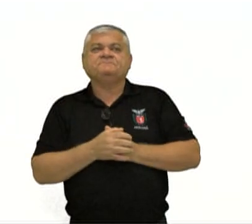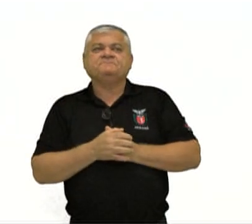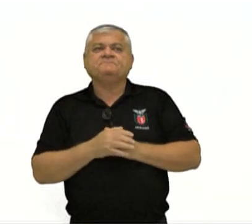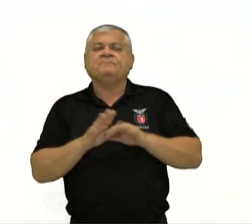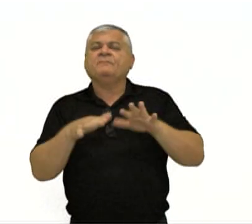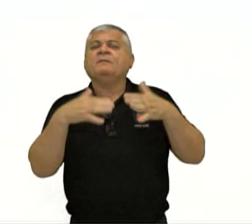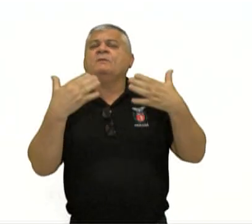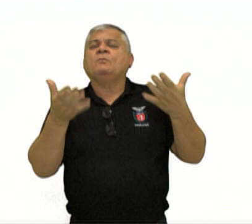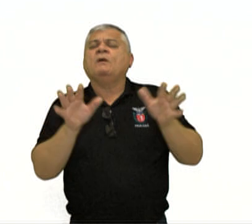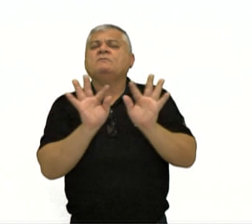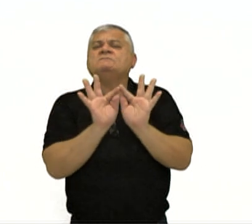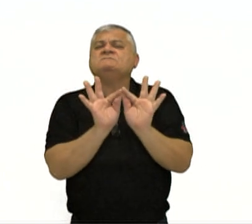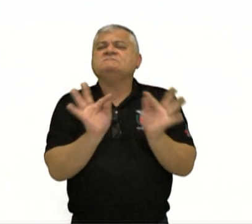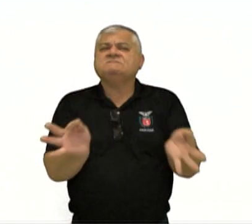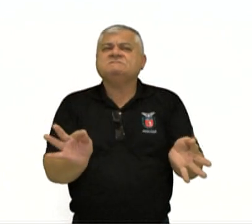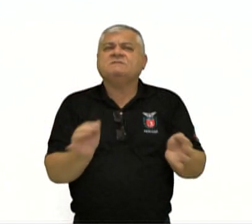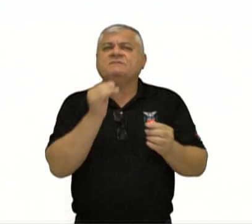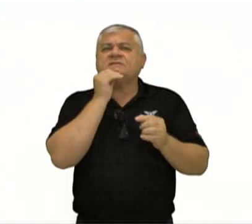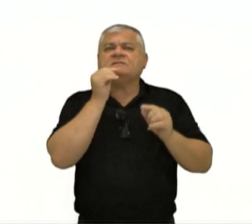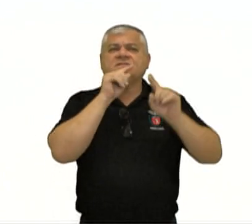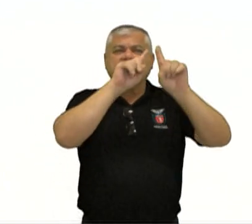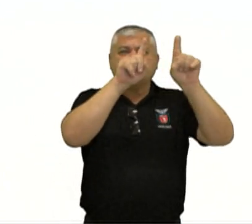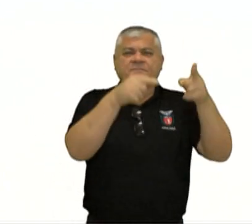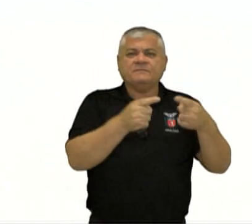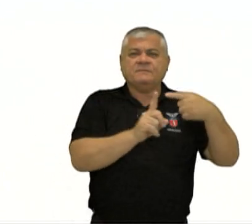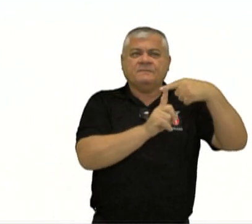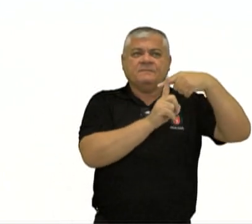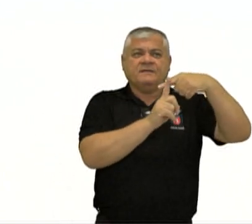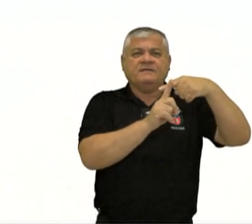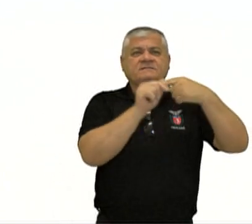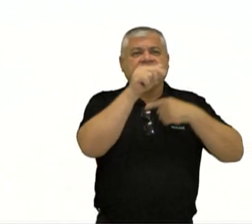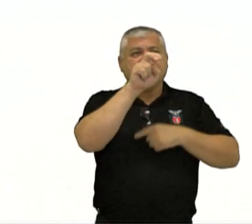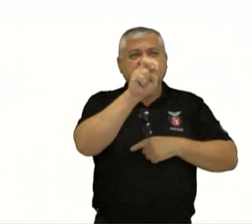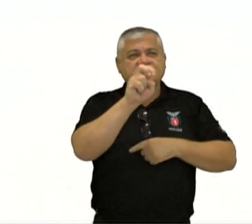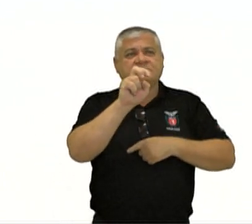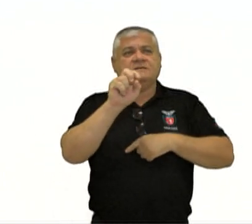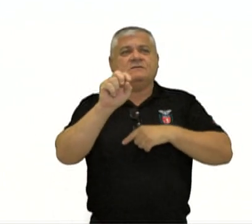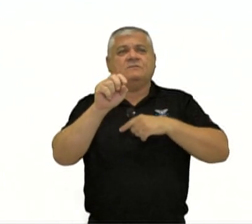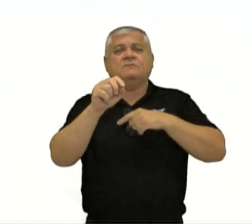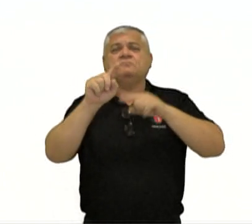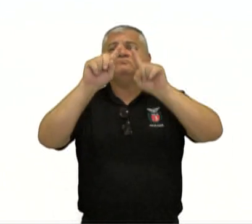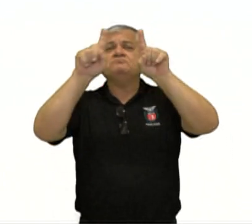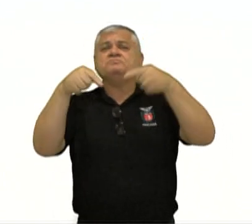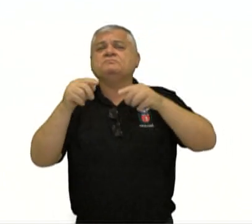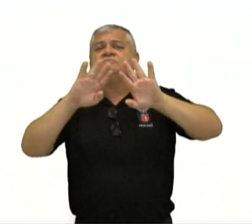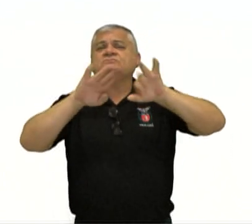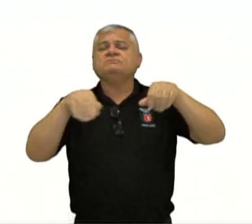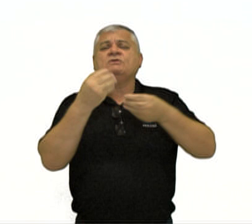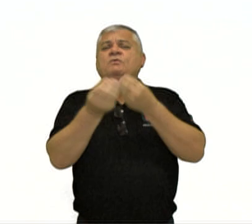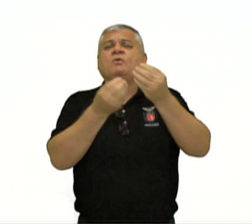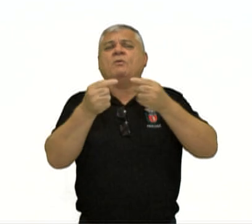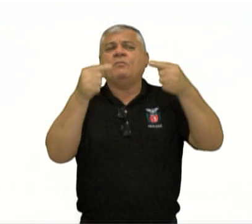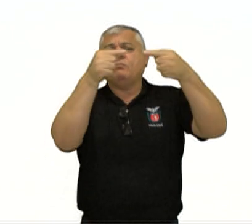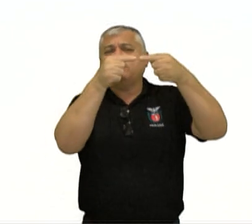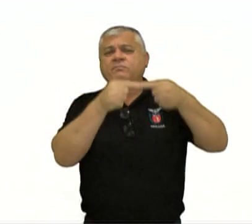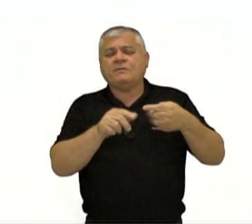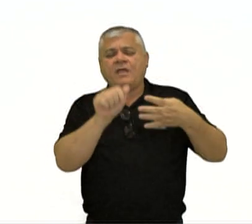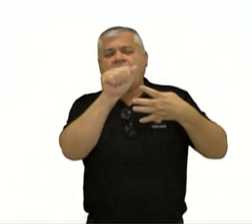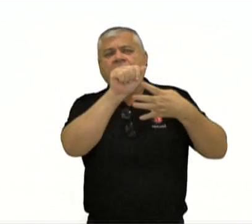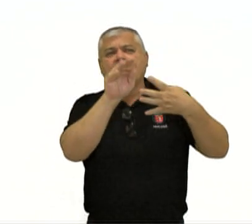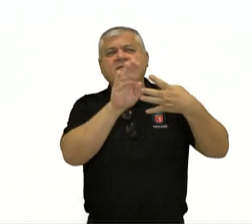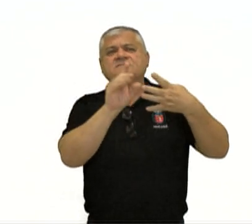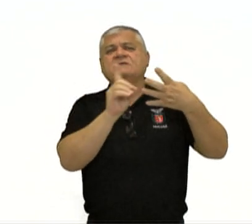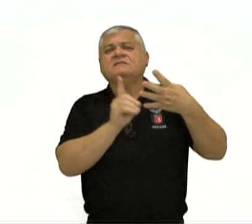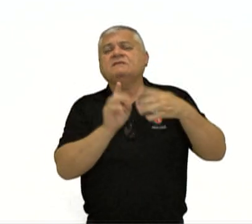notação simplificada dessa expressão aqui? Tira os parênteses dela. Qual das alternativas vai se encaixar aqui? Tempinho para